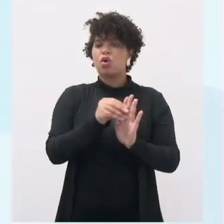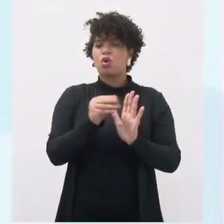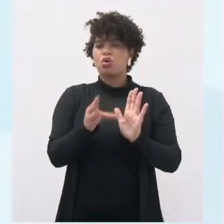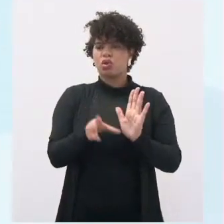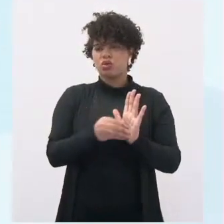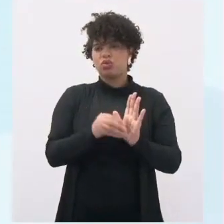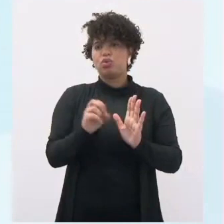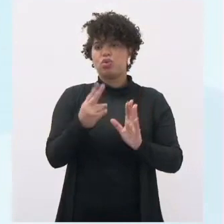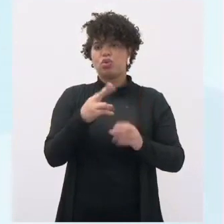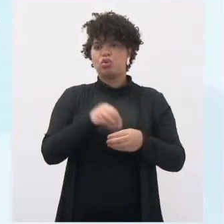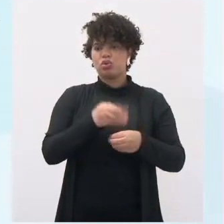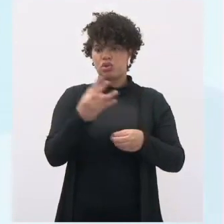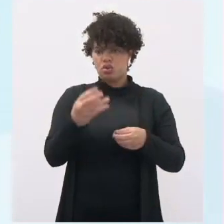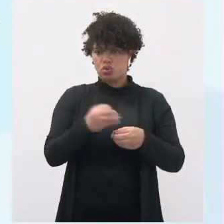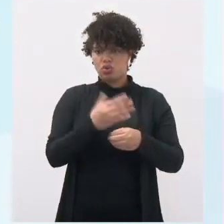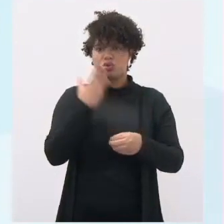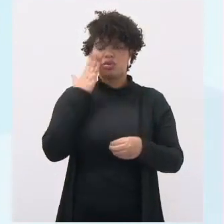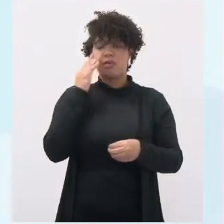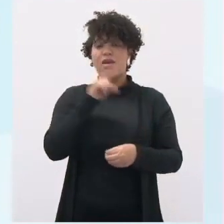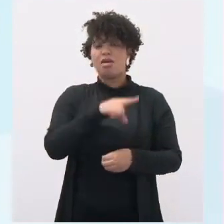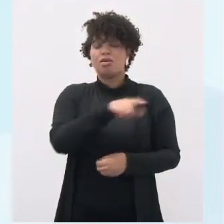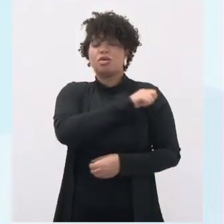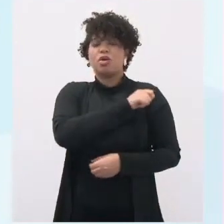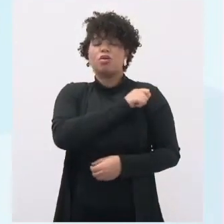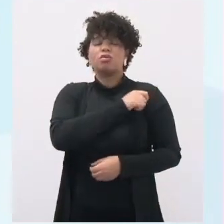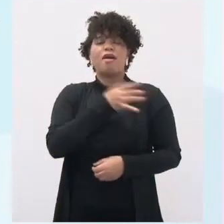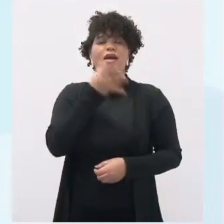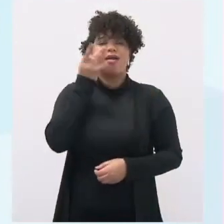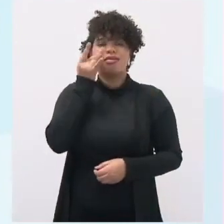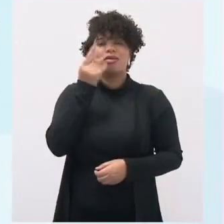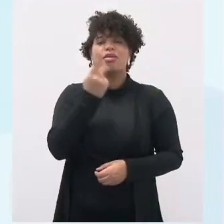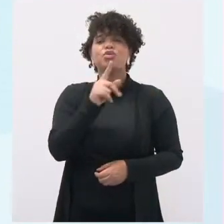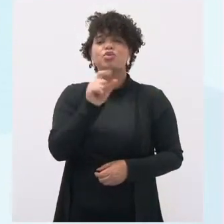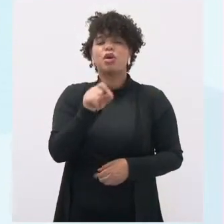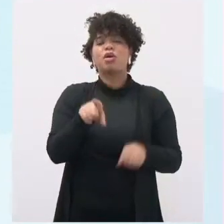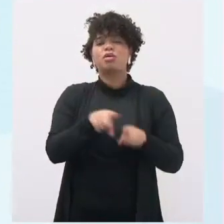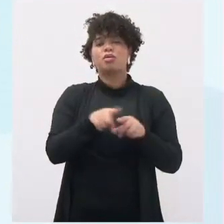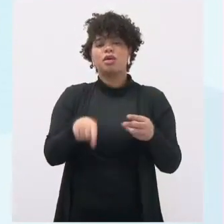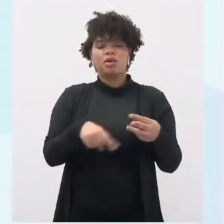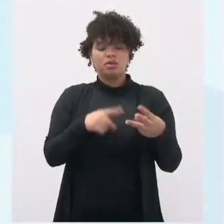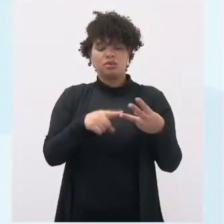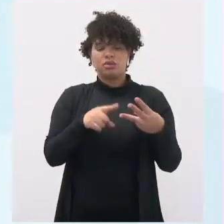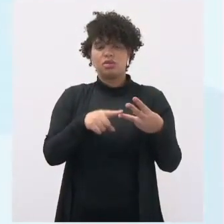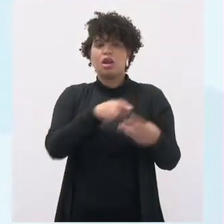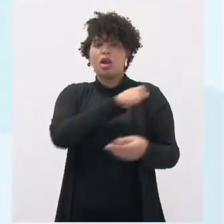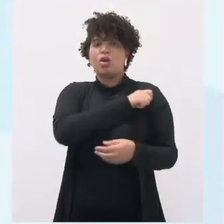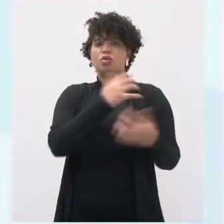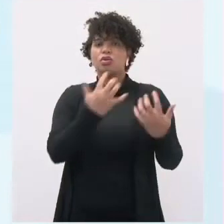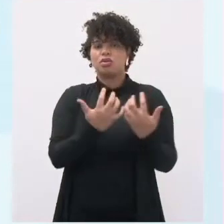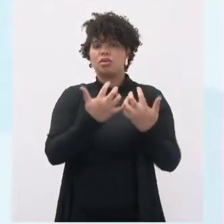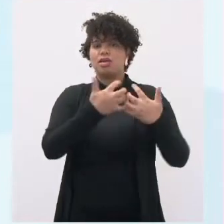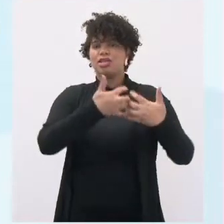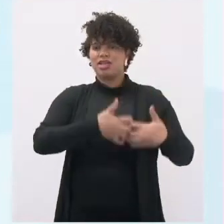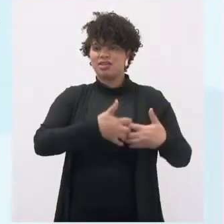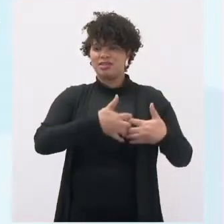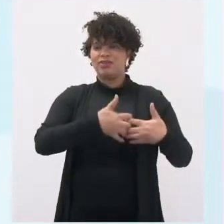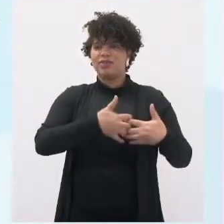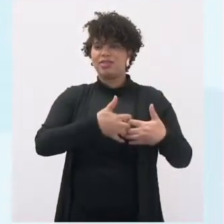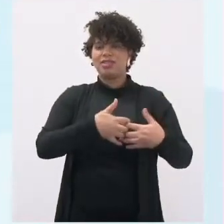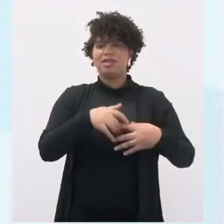à realidade dos estudantes. Nós vamos ter aí estudantes mais engajados, não é isso, Marcelo? Exatamente.